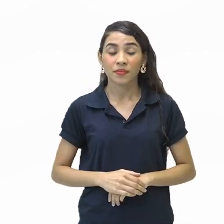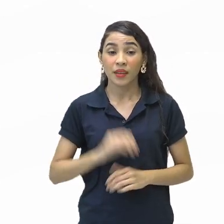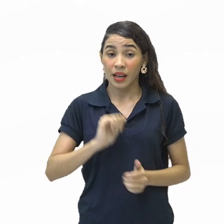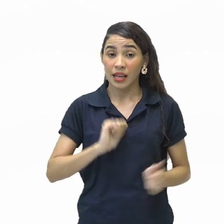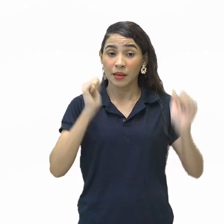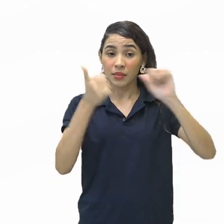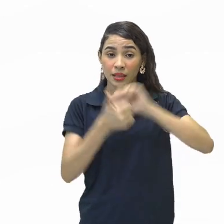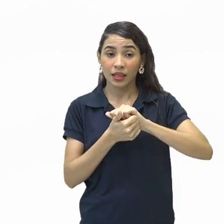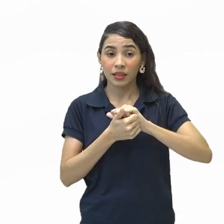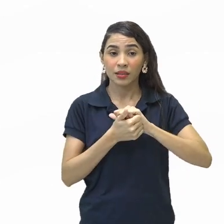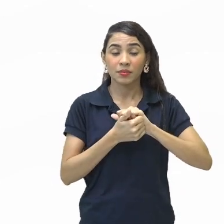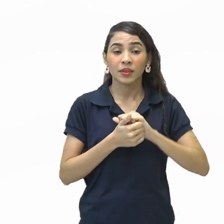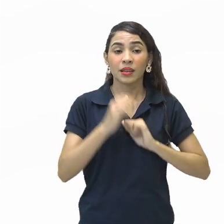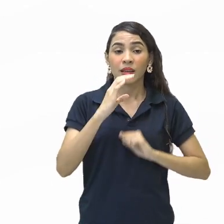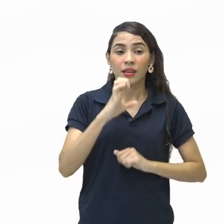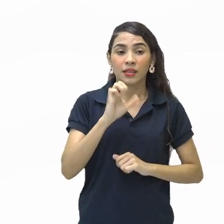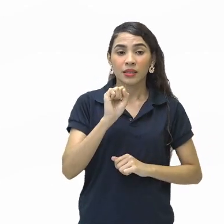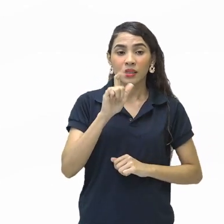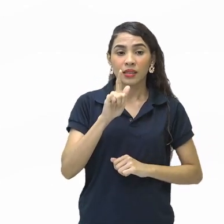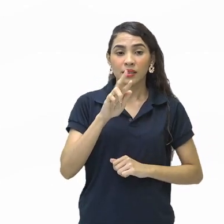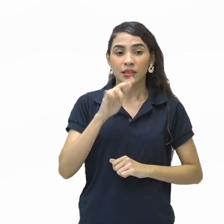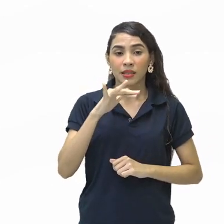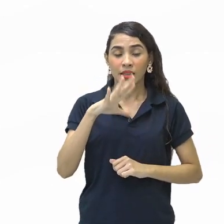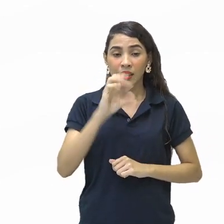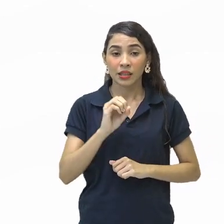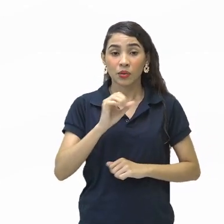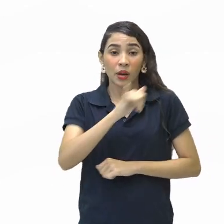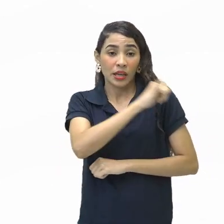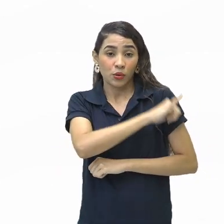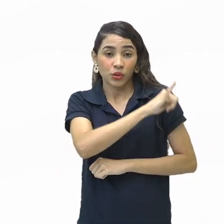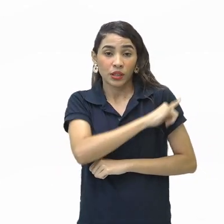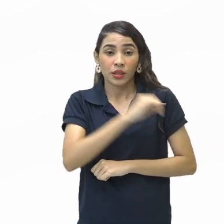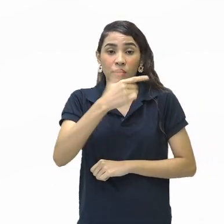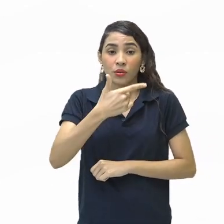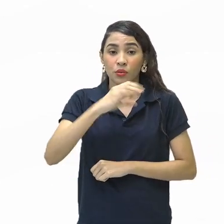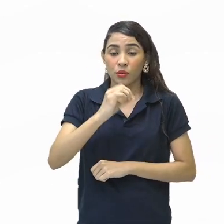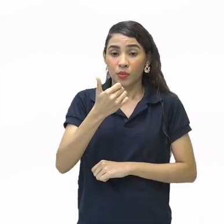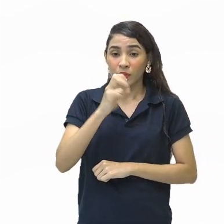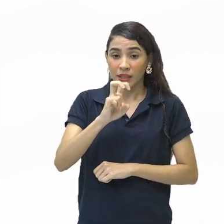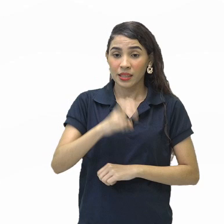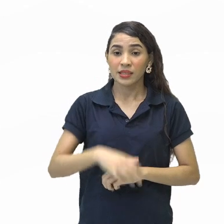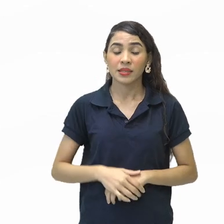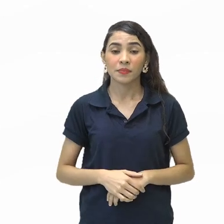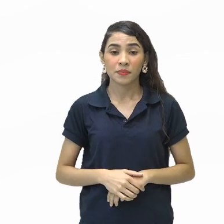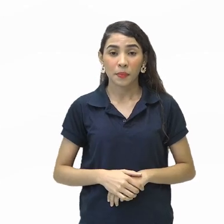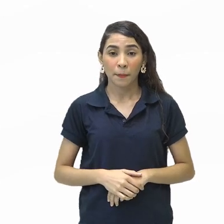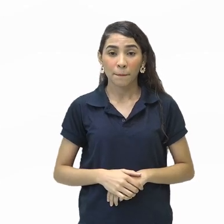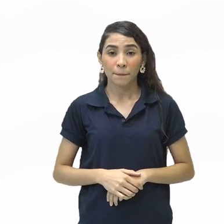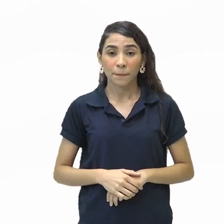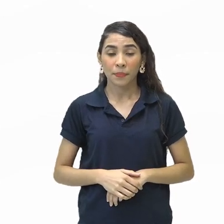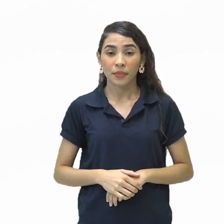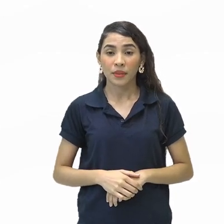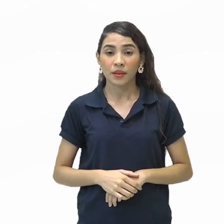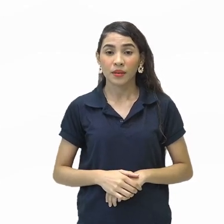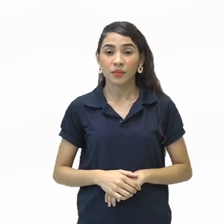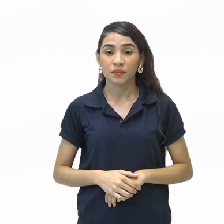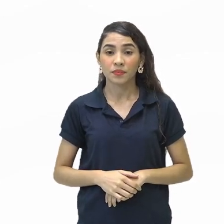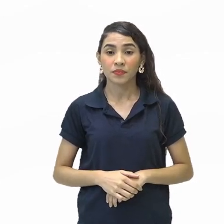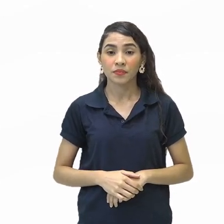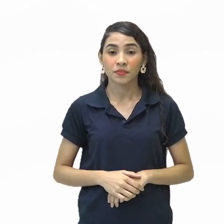adaptada do Sesgran Rio de Janeiro 2015. A